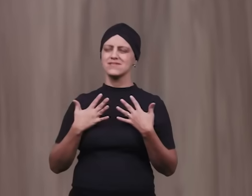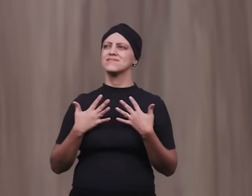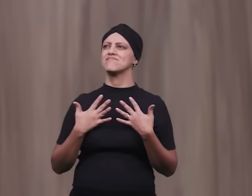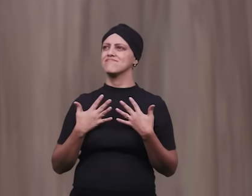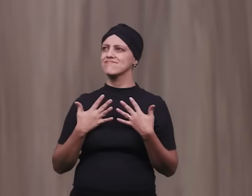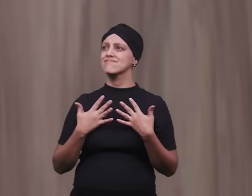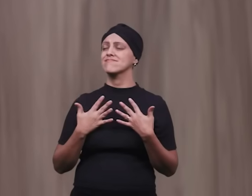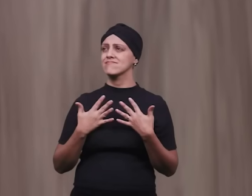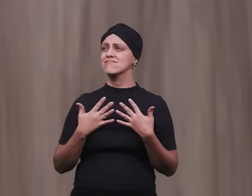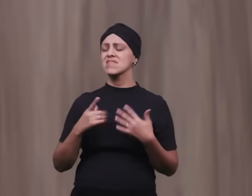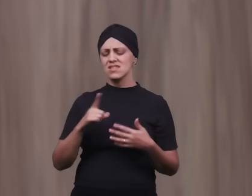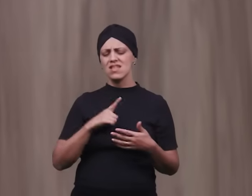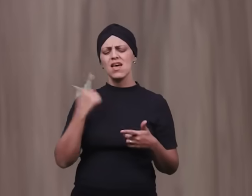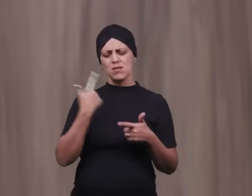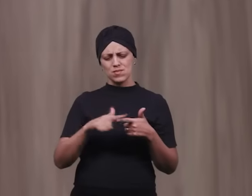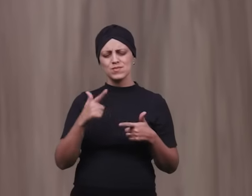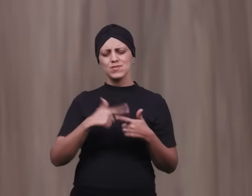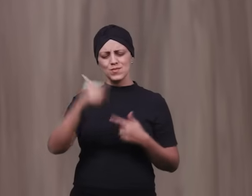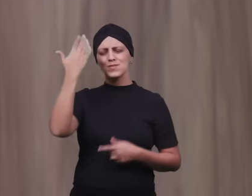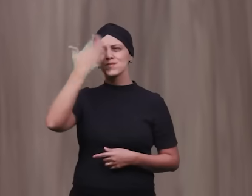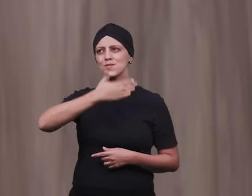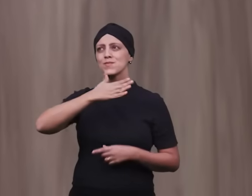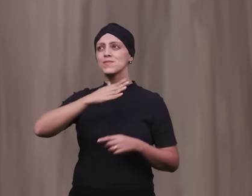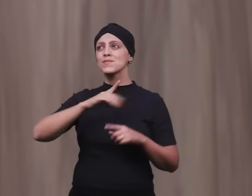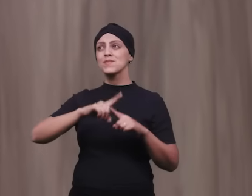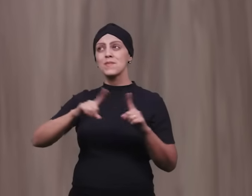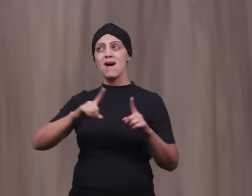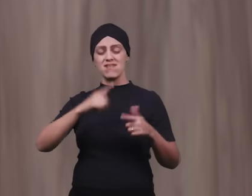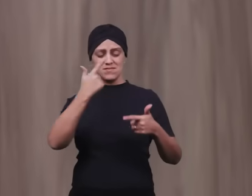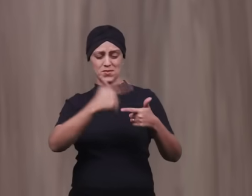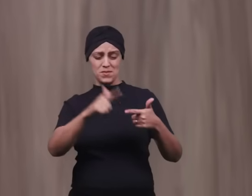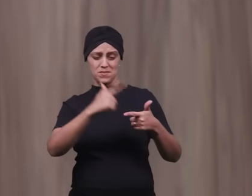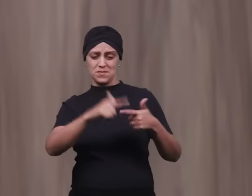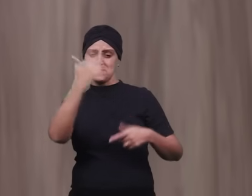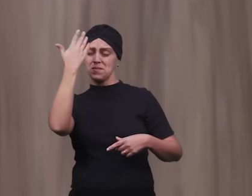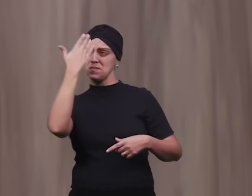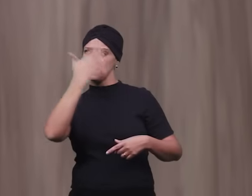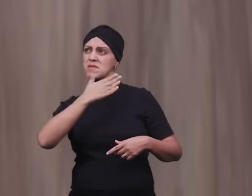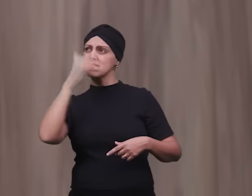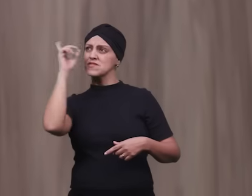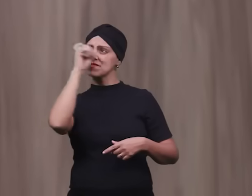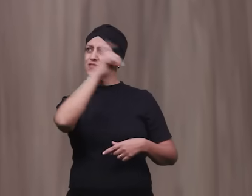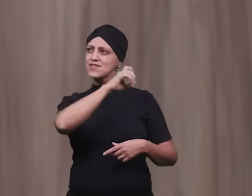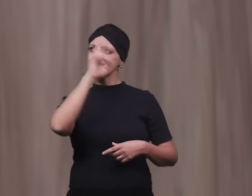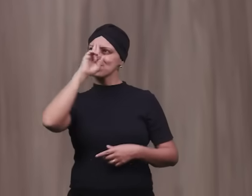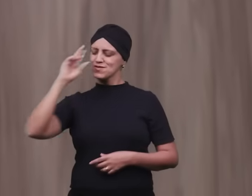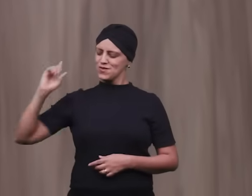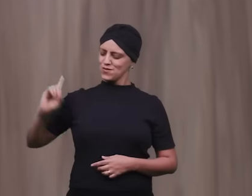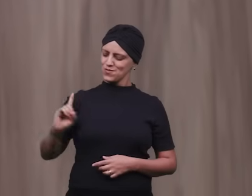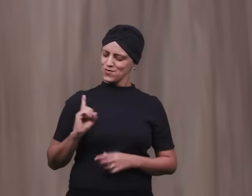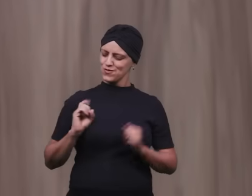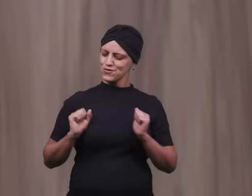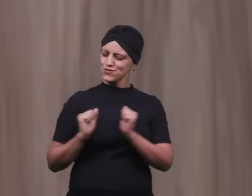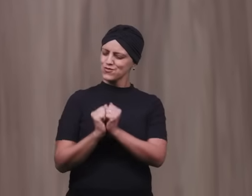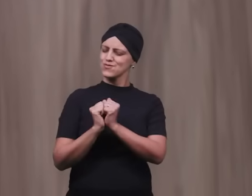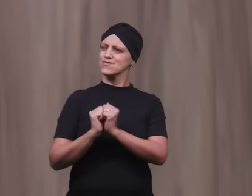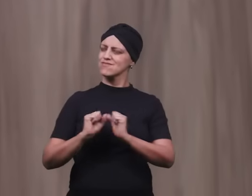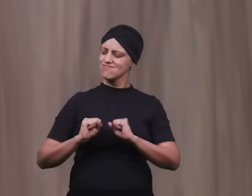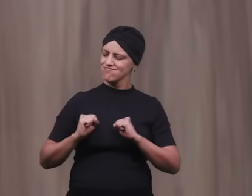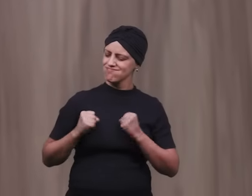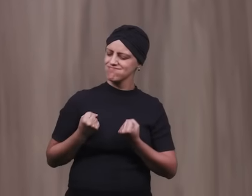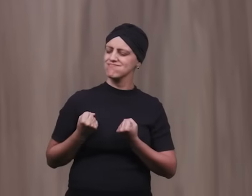nós. Embora provas, lutas, mas em meio às lutas, às provas, o Senhor se faz presente e tem